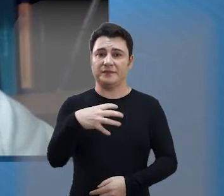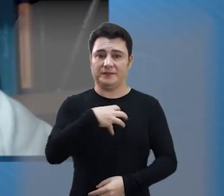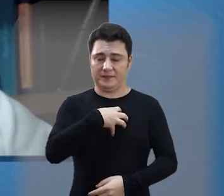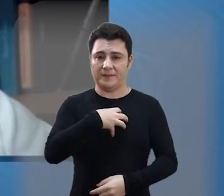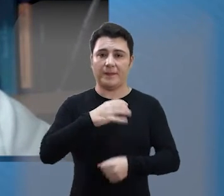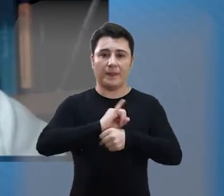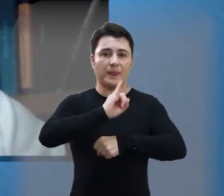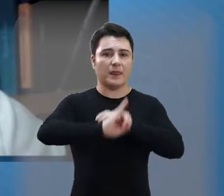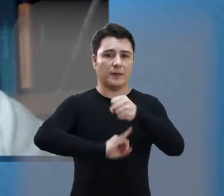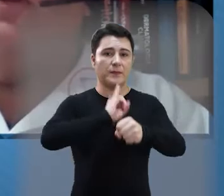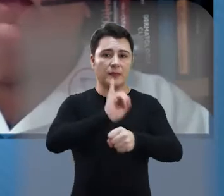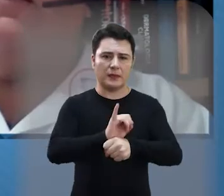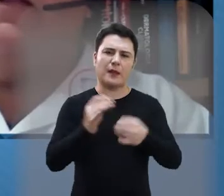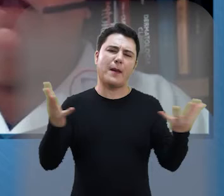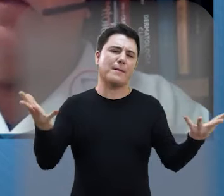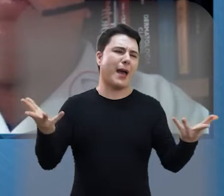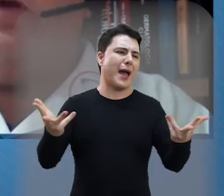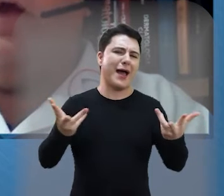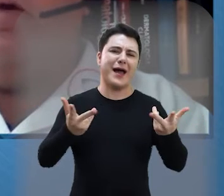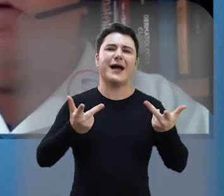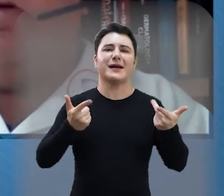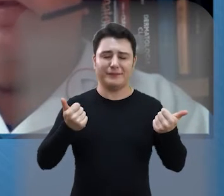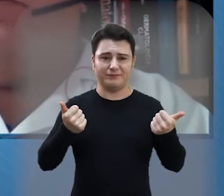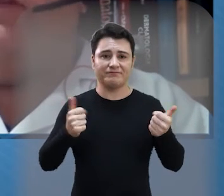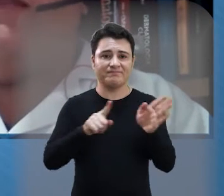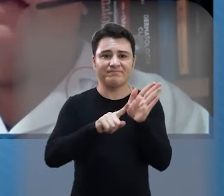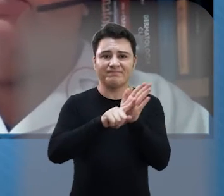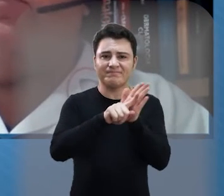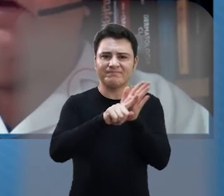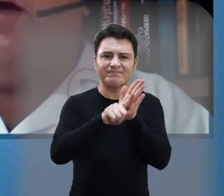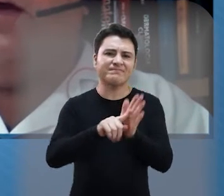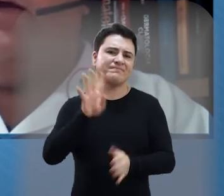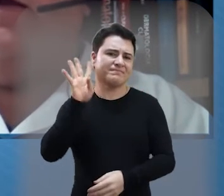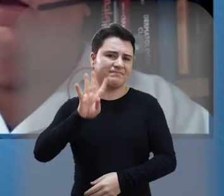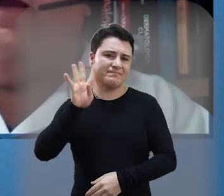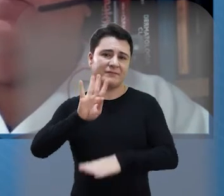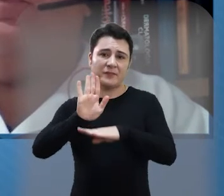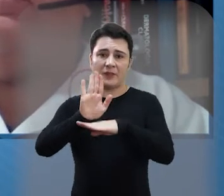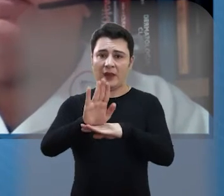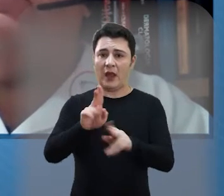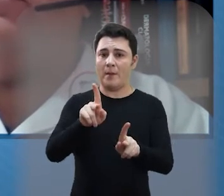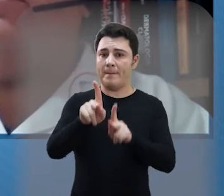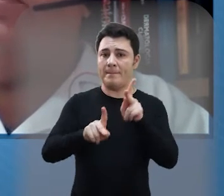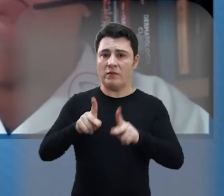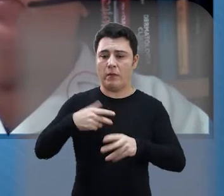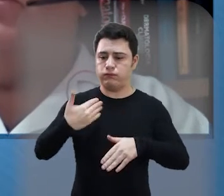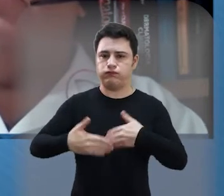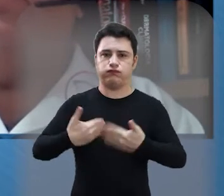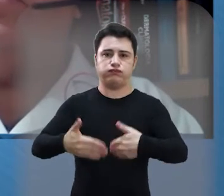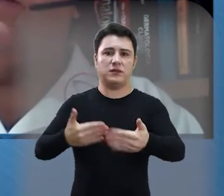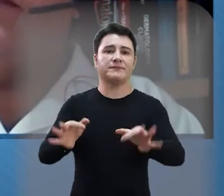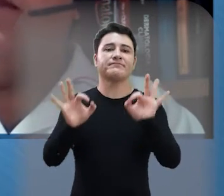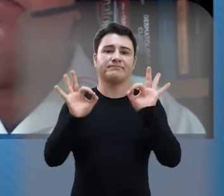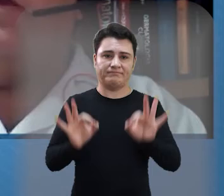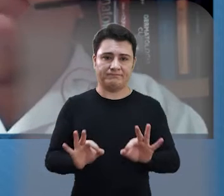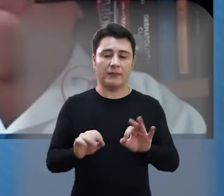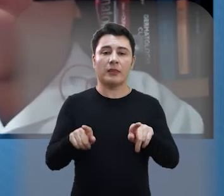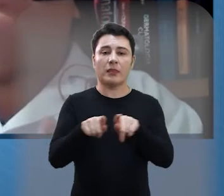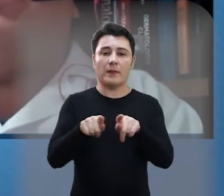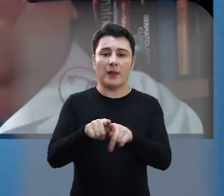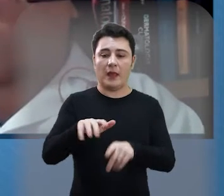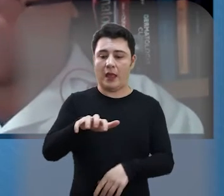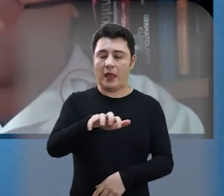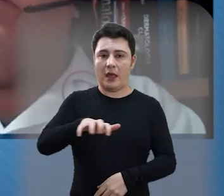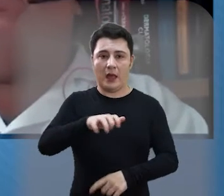escrito muitas vezes naquele livro. A internet é uma coisa fantástica, as pesquisas são muito interessantes,